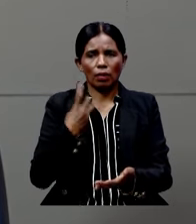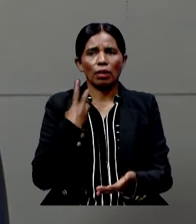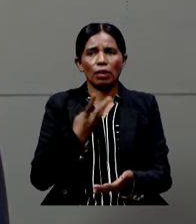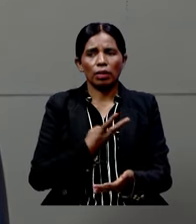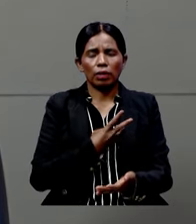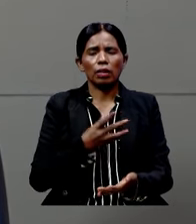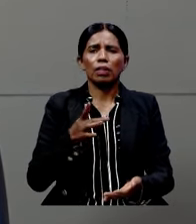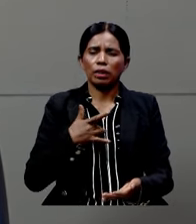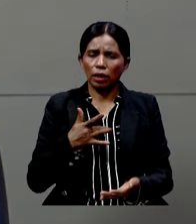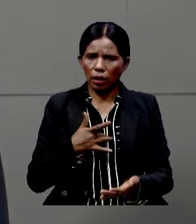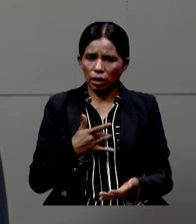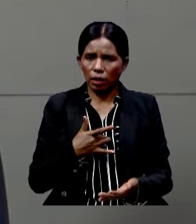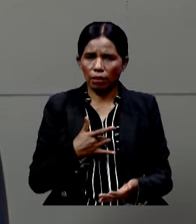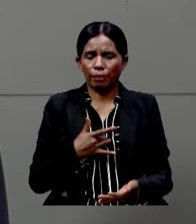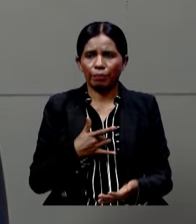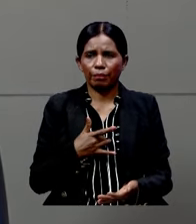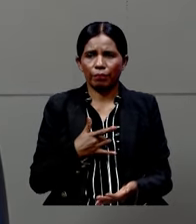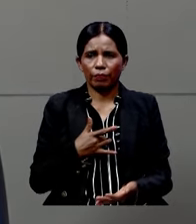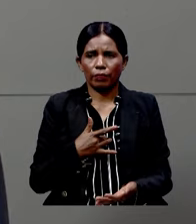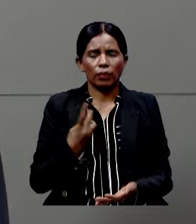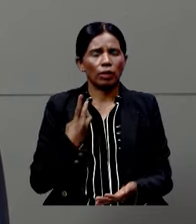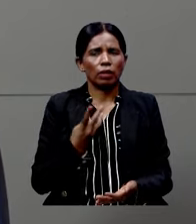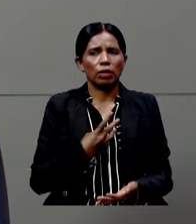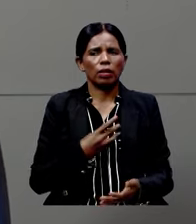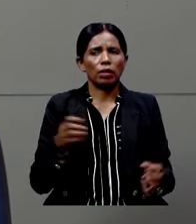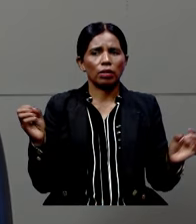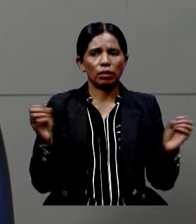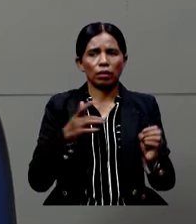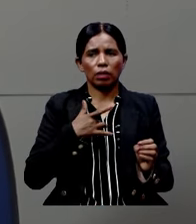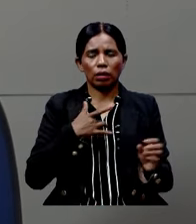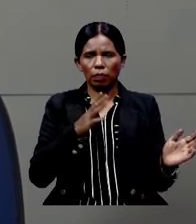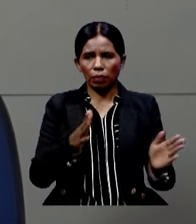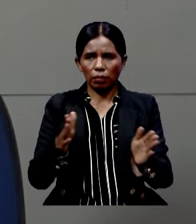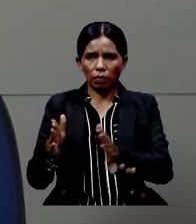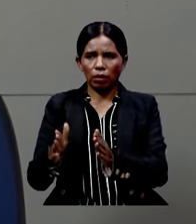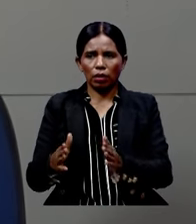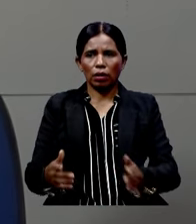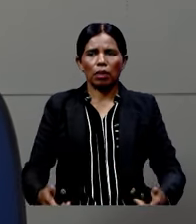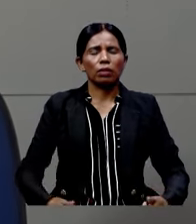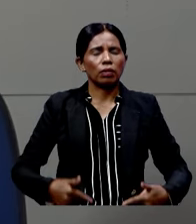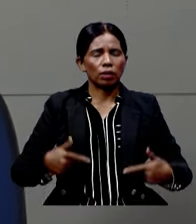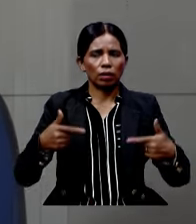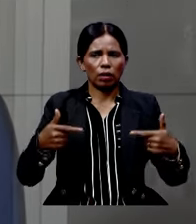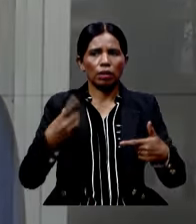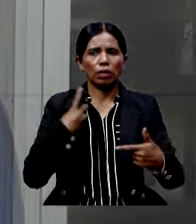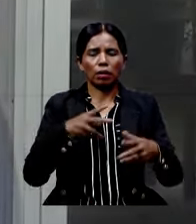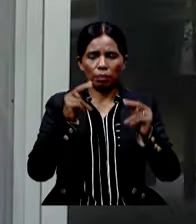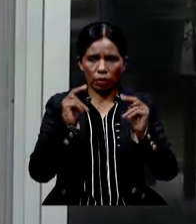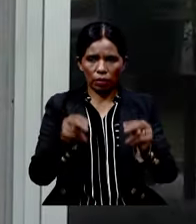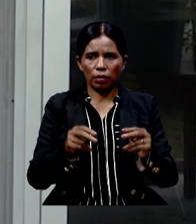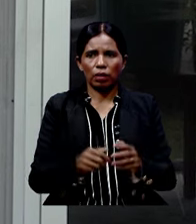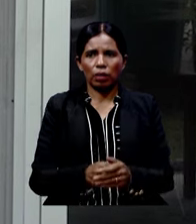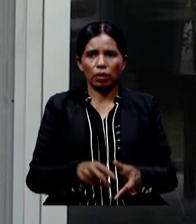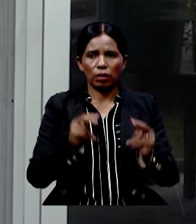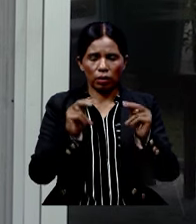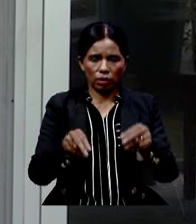ita sente kata kaya. Ita seolah-olah sudah preparado para atu ukuan ita ne ne mai ita presija do. Necessidade